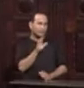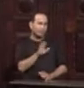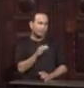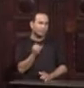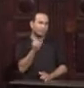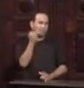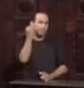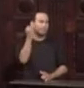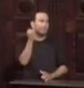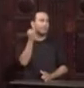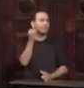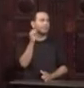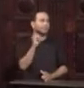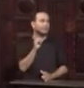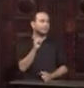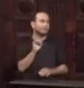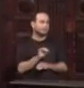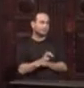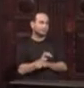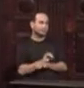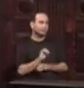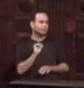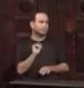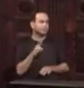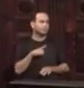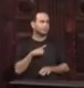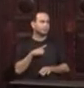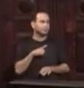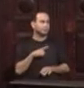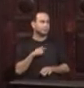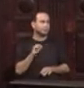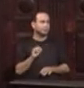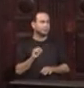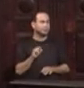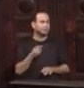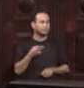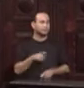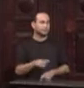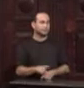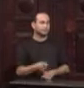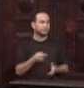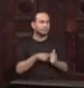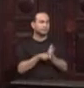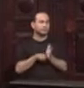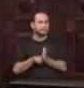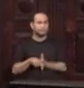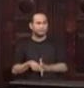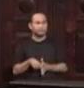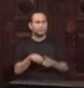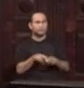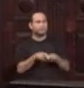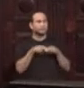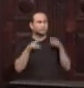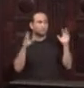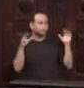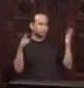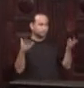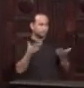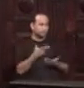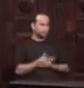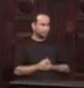importância, diria, estratégica para o Rio de Janeiro, de uma verticalização profunda da investigação sobre as questões